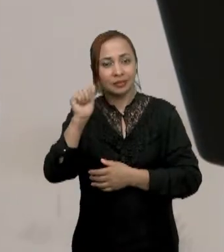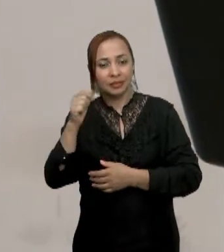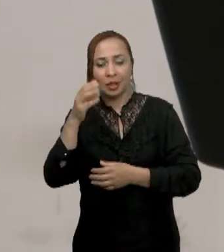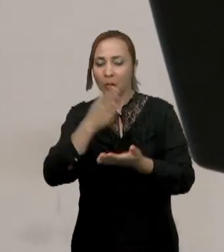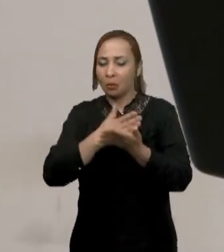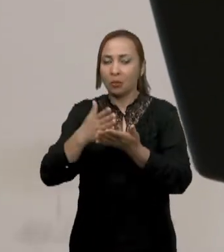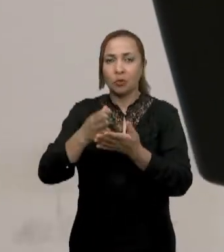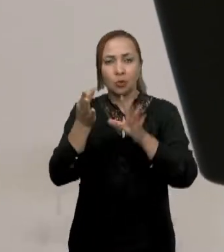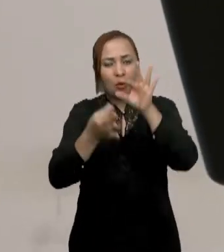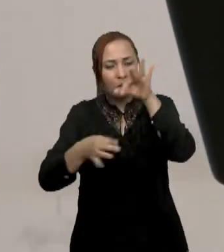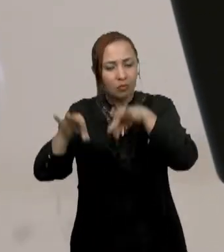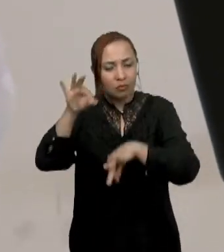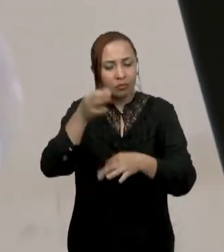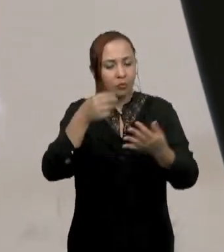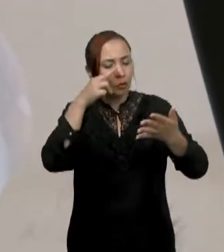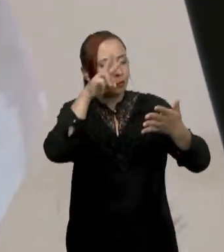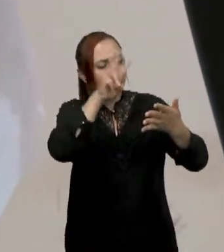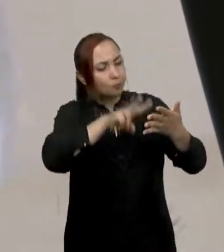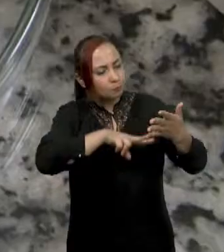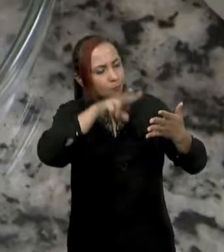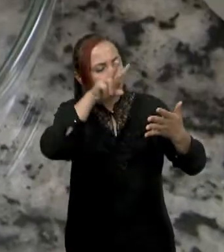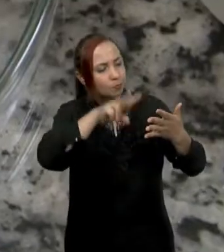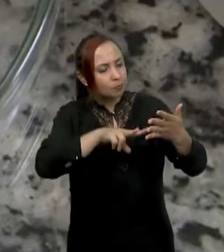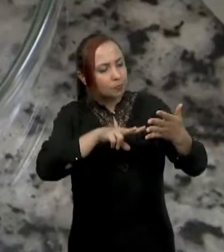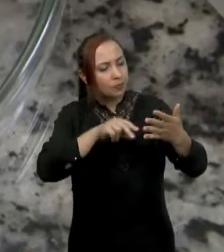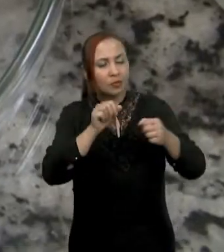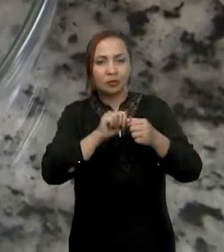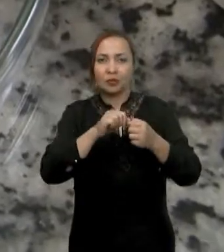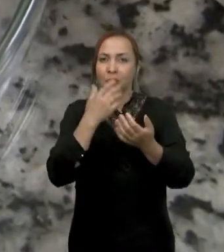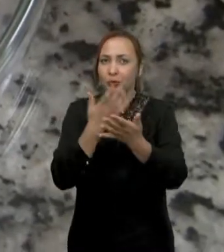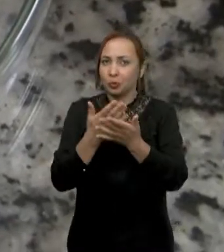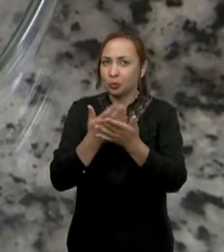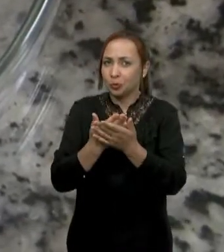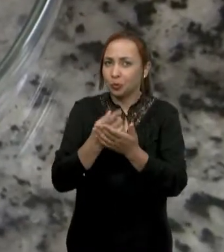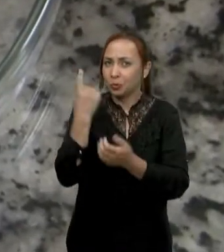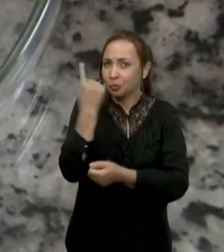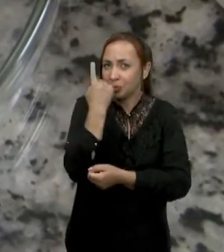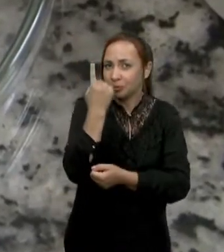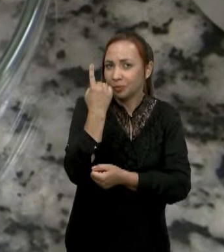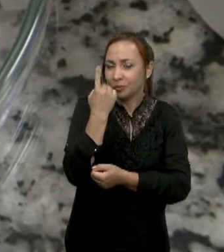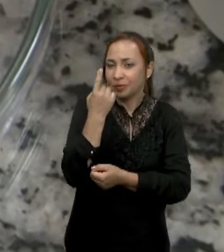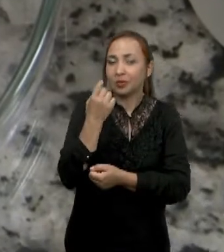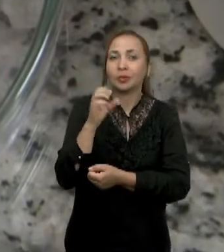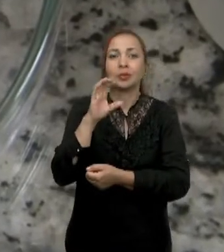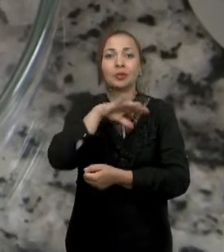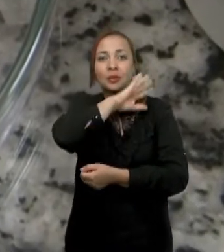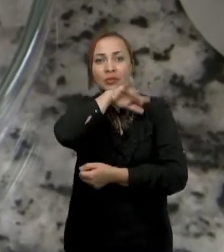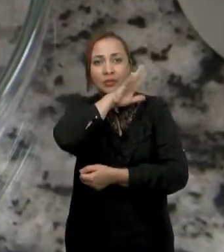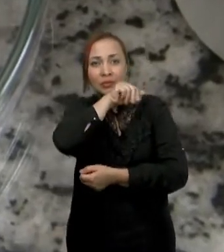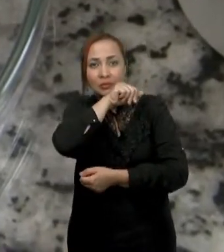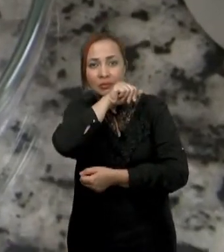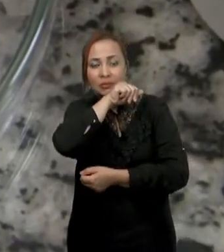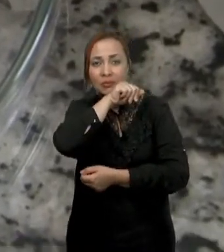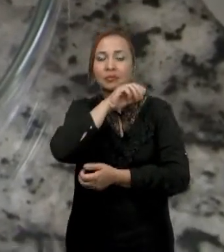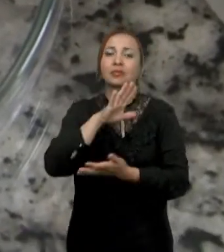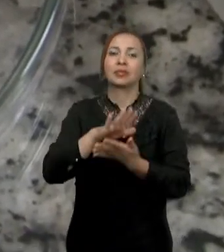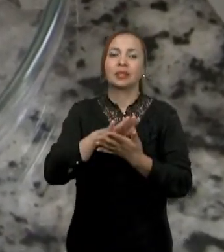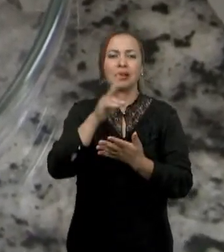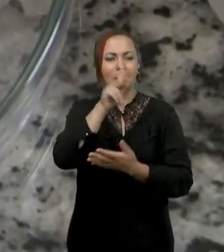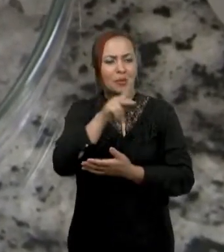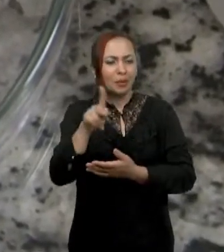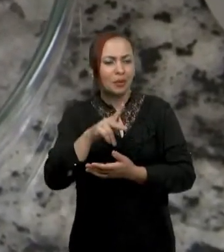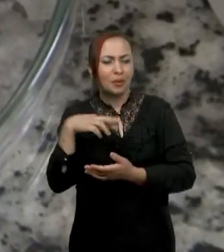analisar aqui no laboratório, a gente começou a fazer, né, um estudo, como a gente fala, estudo piloto dos primeiros animais analisados, ela começou